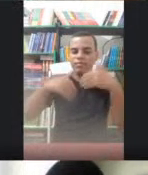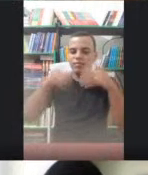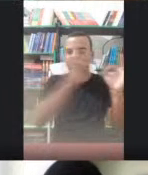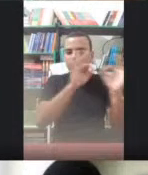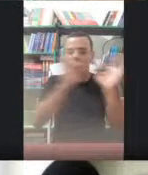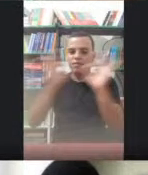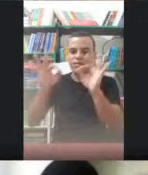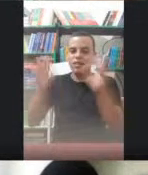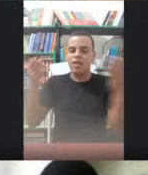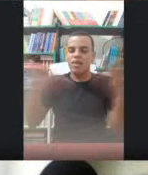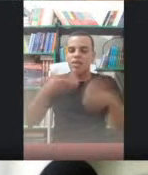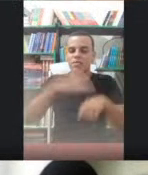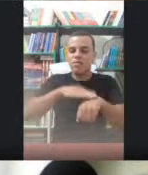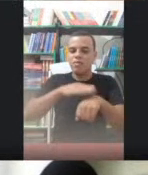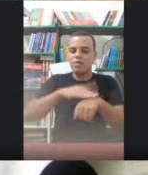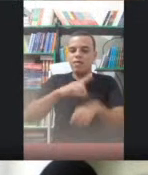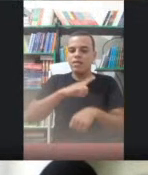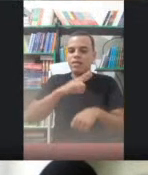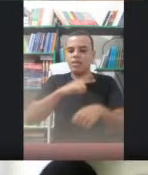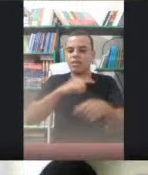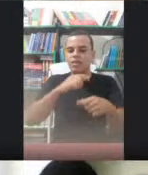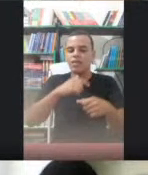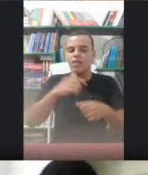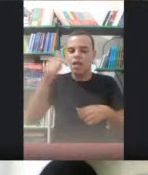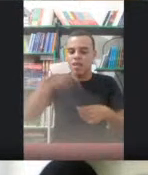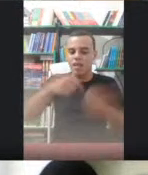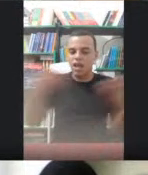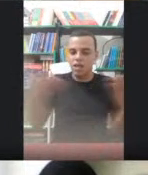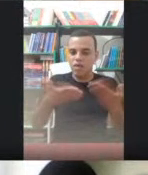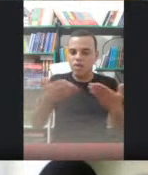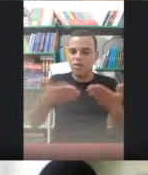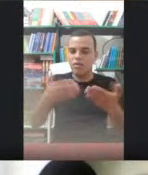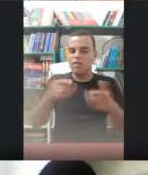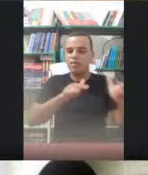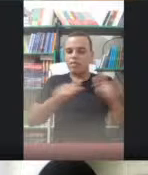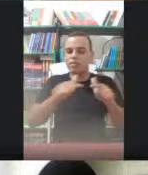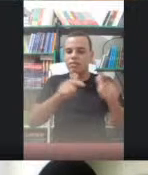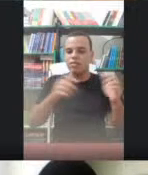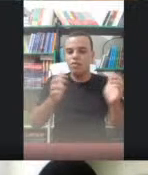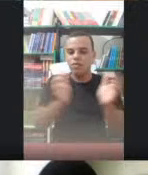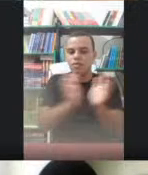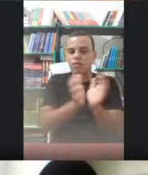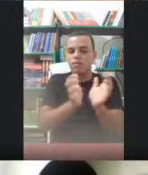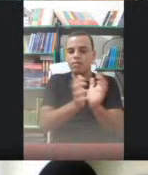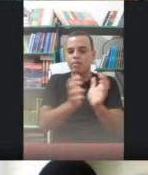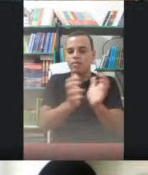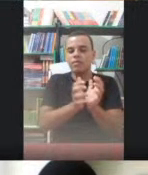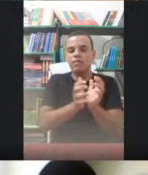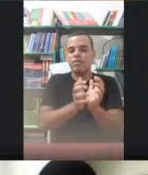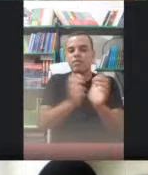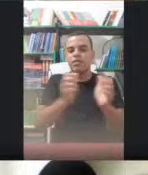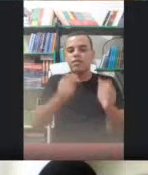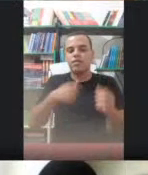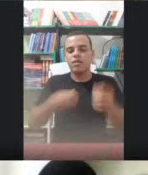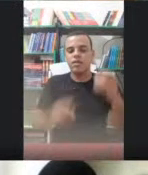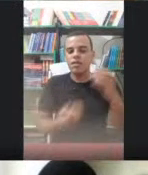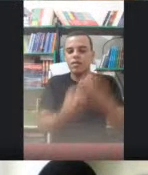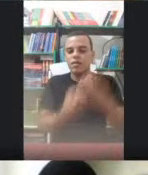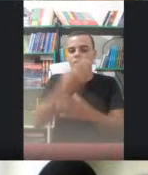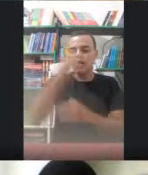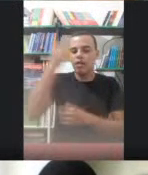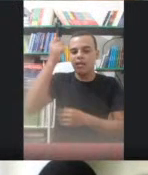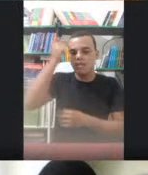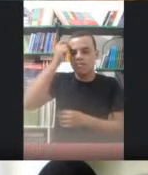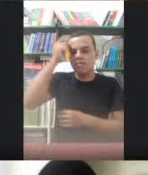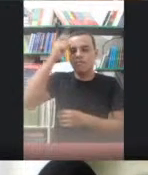momento, mas a possibilidade de, a partir dessa rede de trabalhadores que compõem esse espaço, a gente poder também trocar ideias, e é legal ter referências técnicas